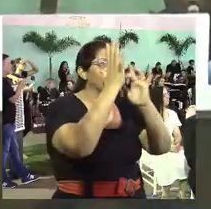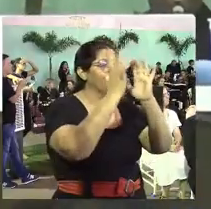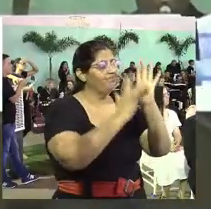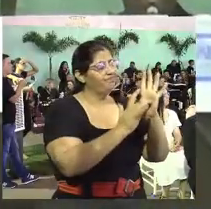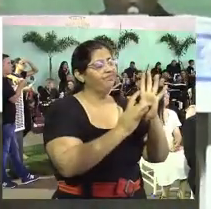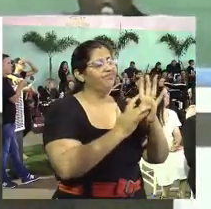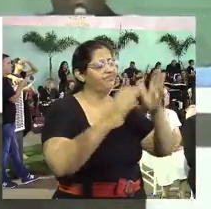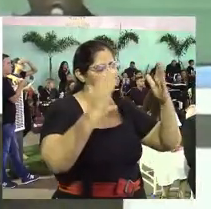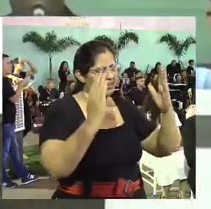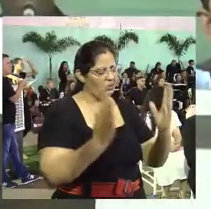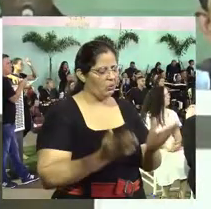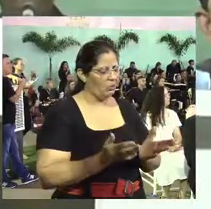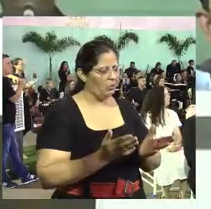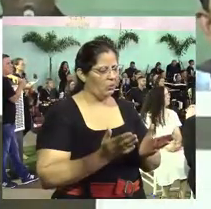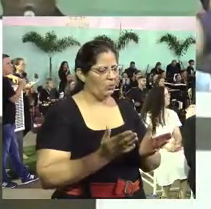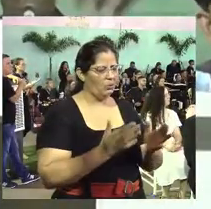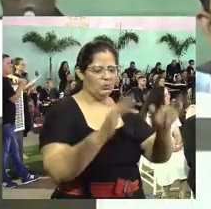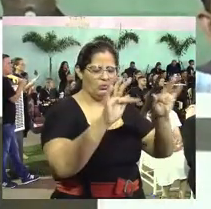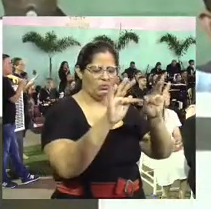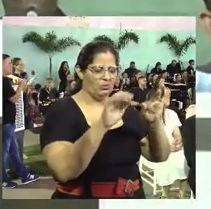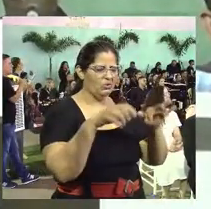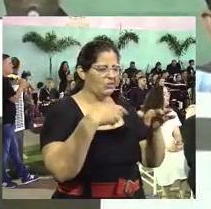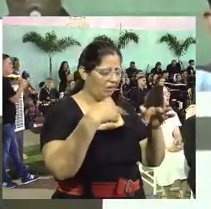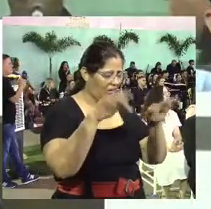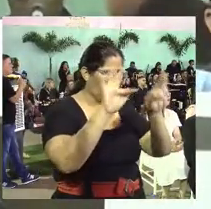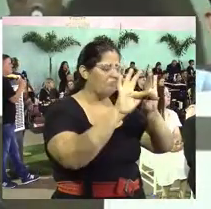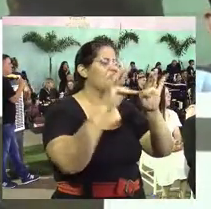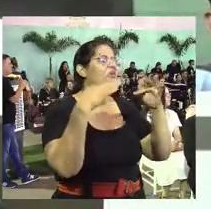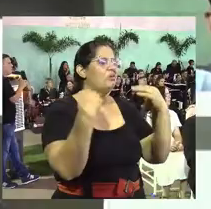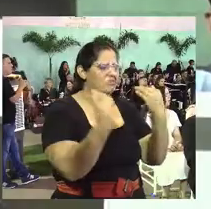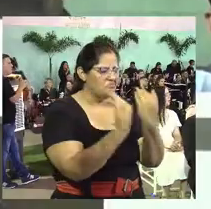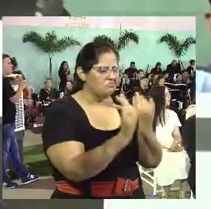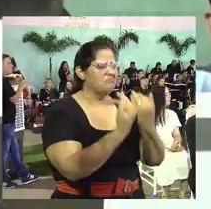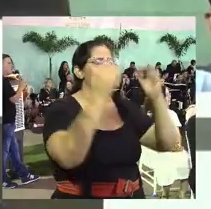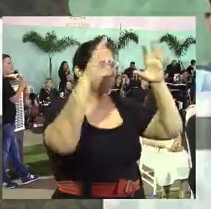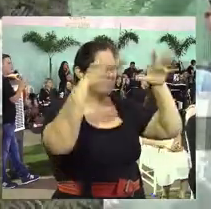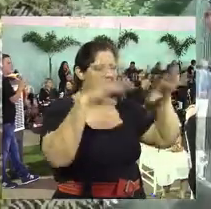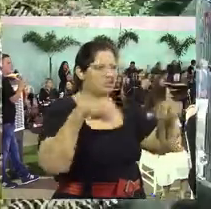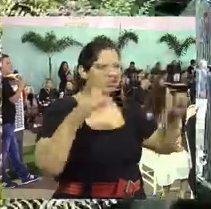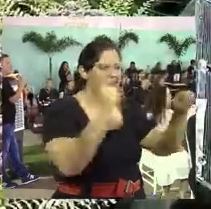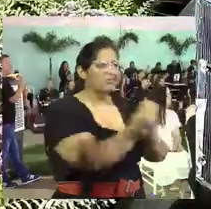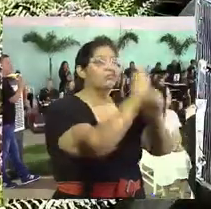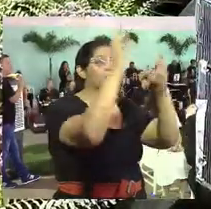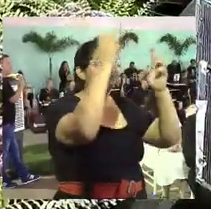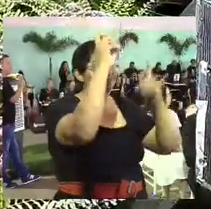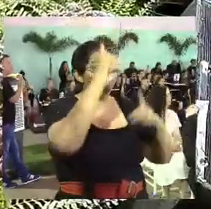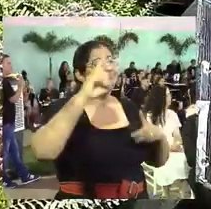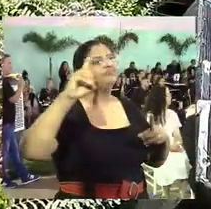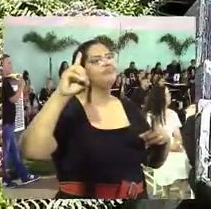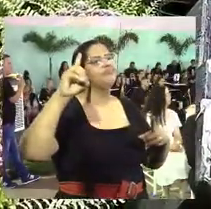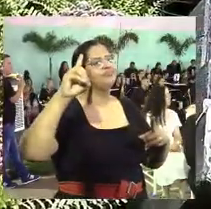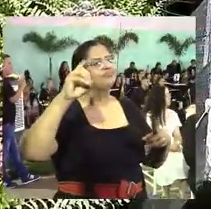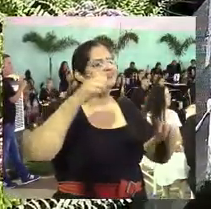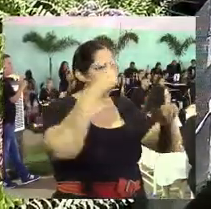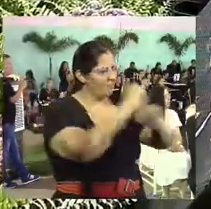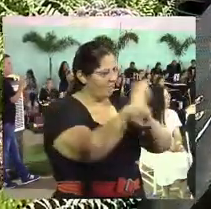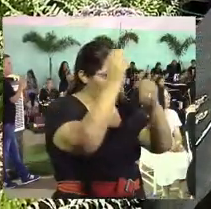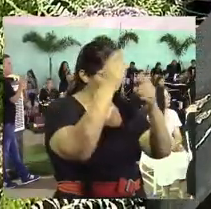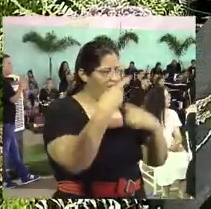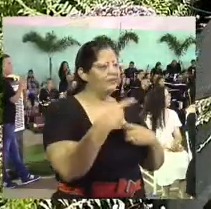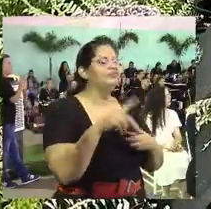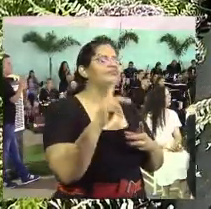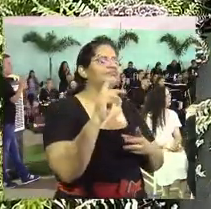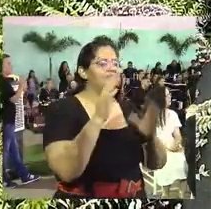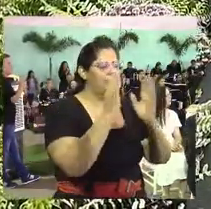e hoje ela e sua família são uma benção para a glória de Deus dê glória a Deus por isso